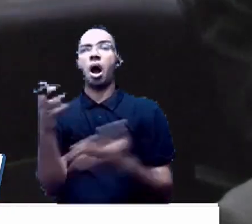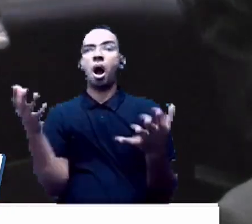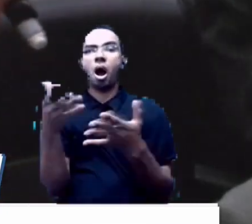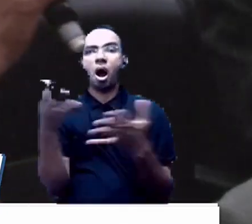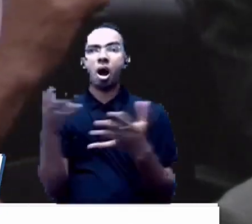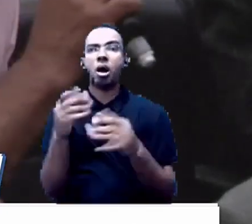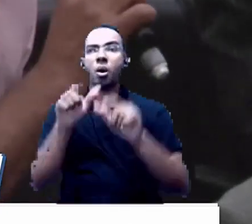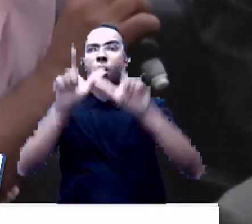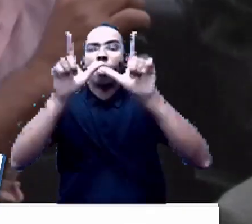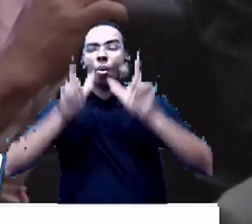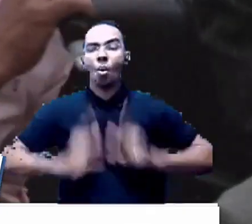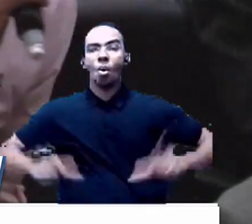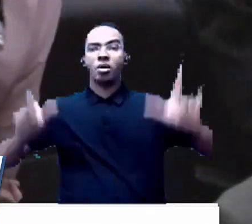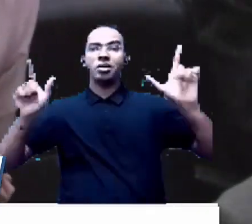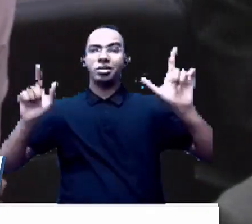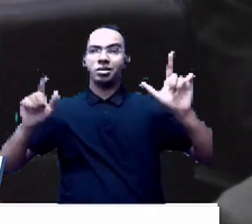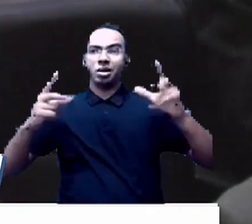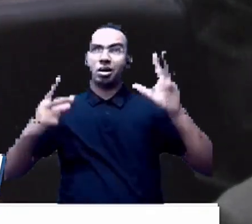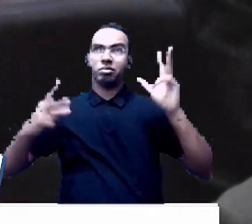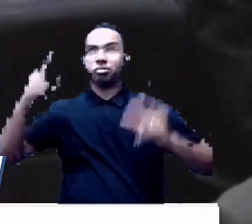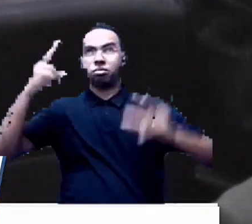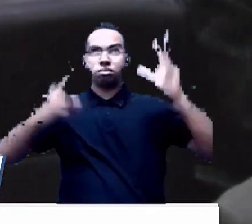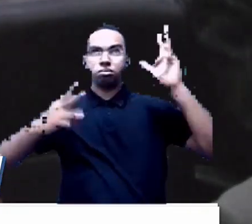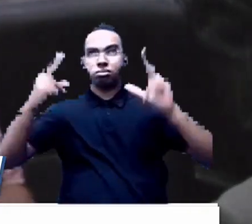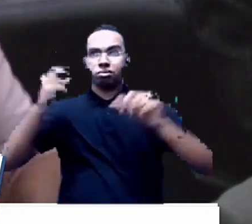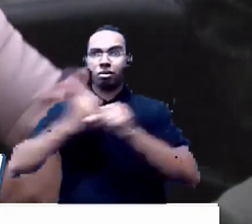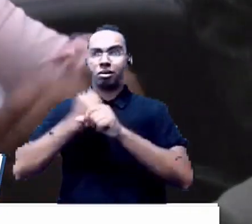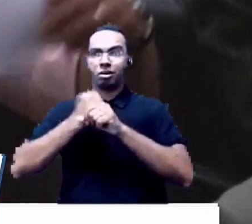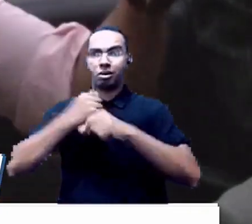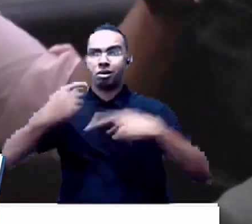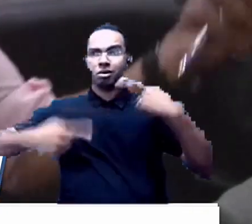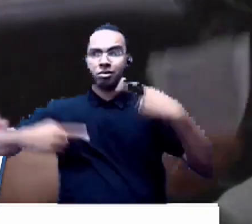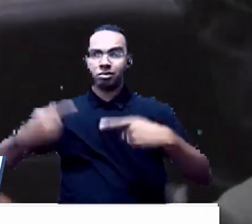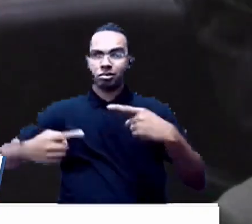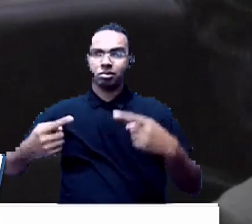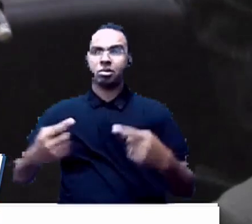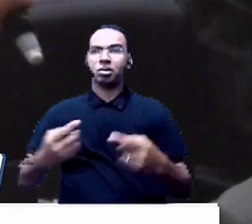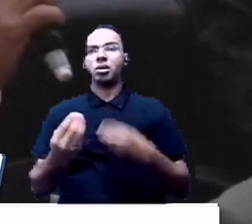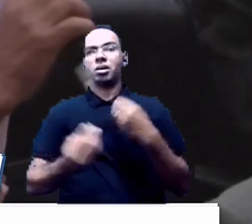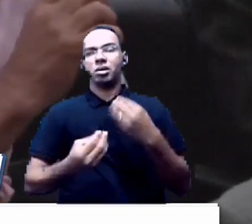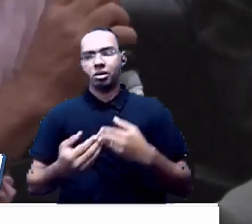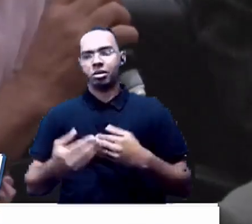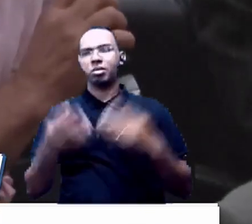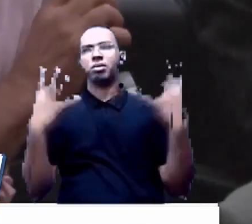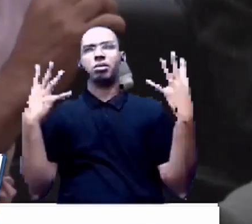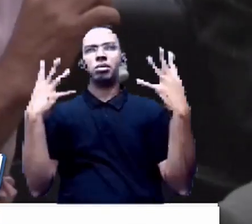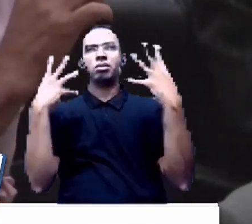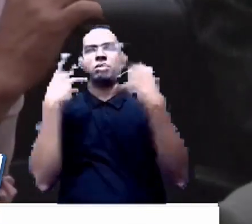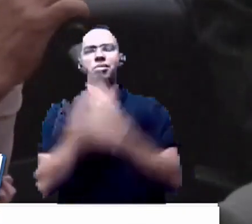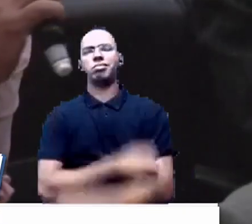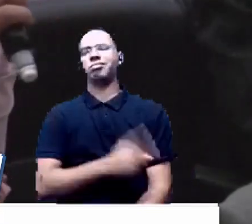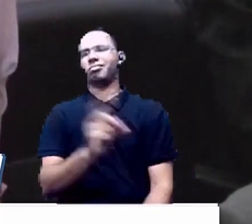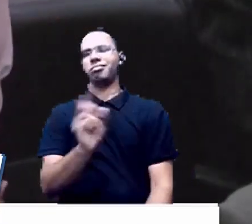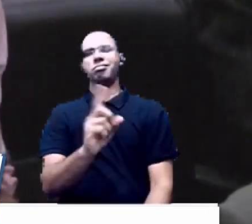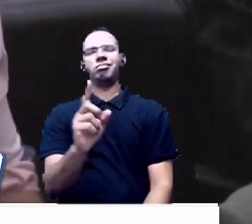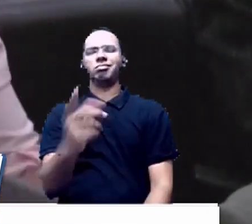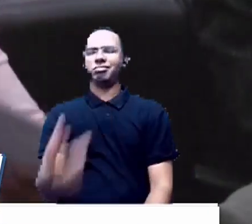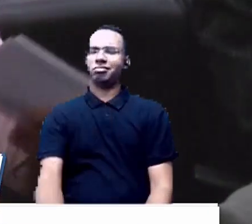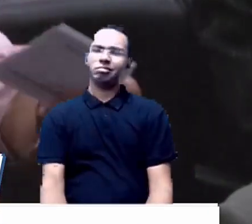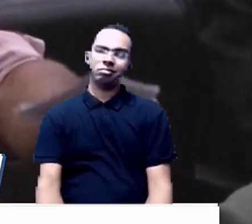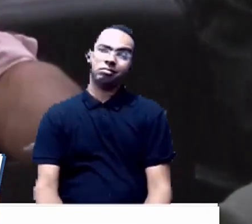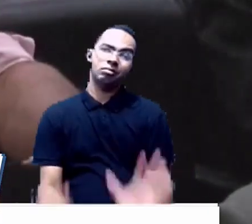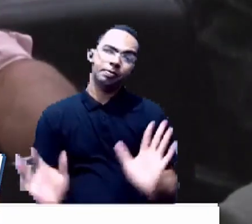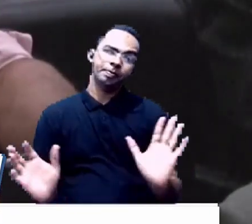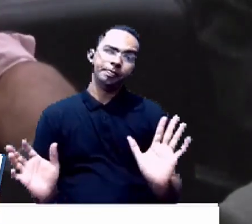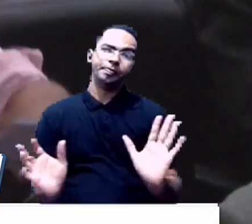limpando, está cortando, né? Ano político. Então, começa a ficar tudo bonito. Não está bonito. Sabe,